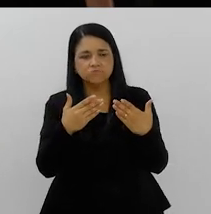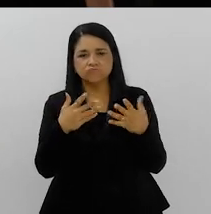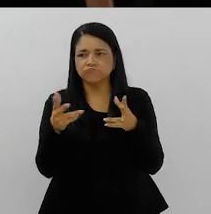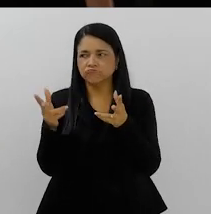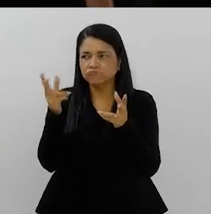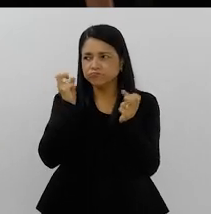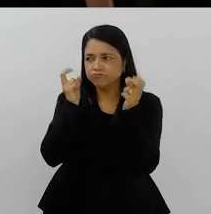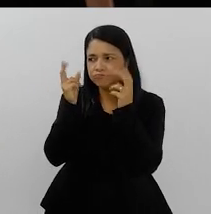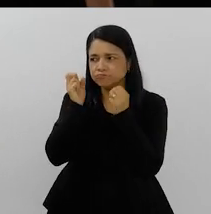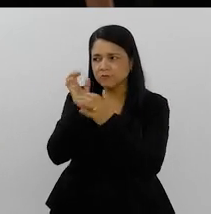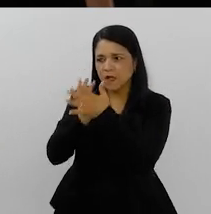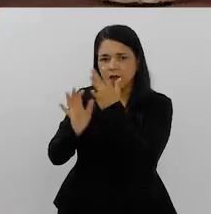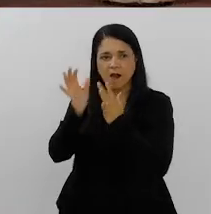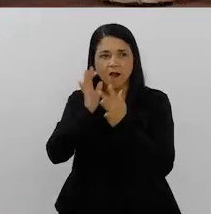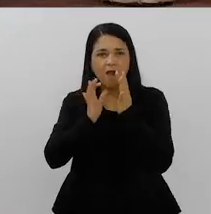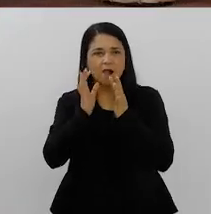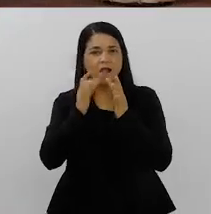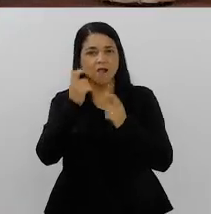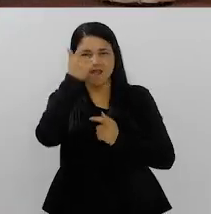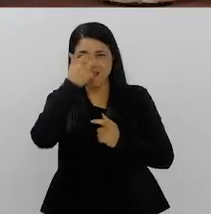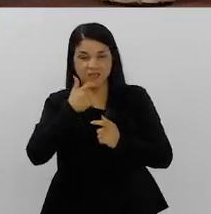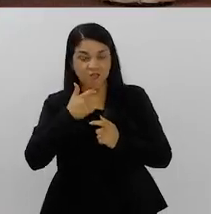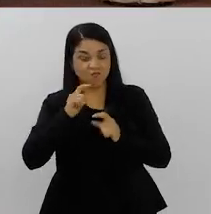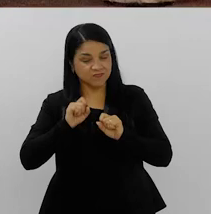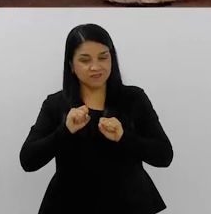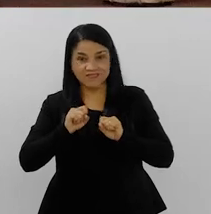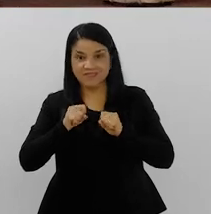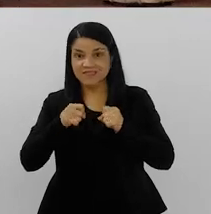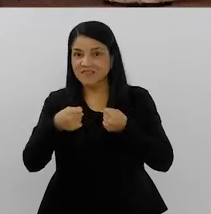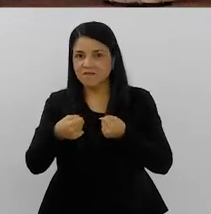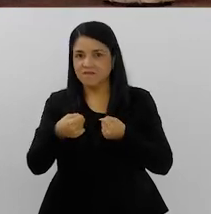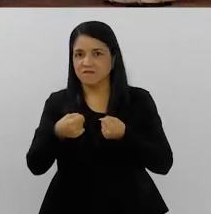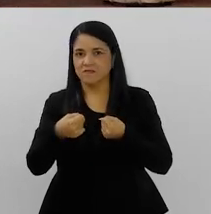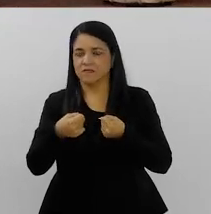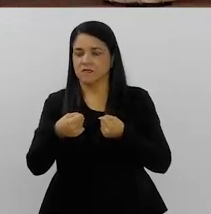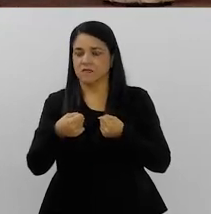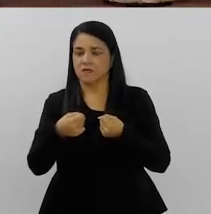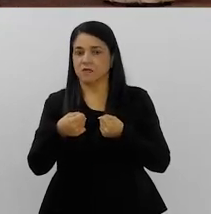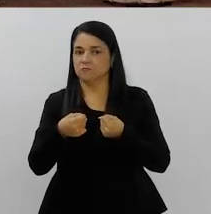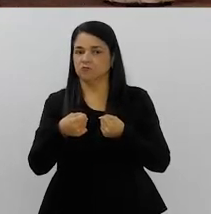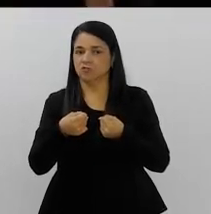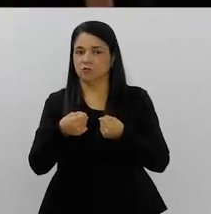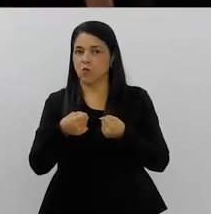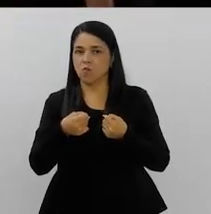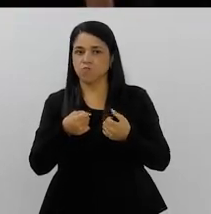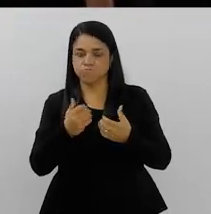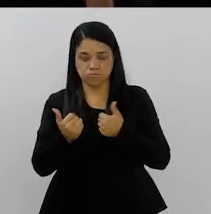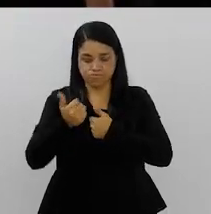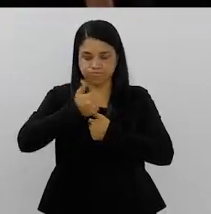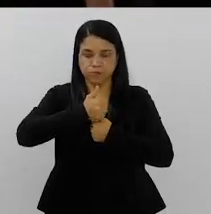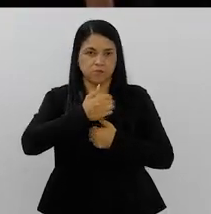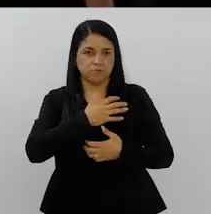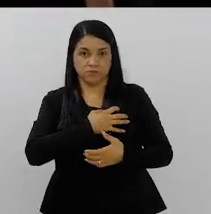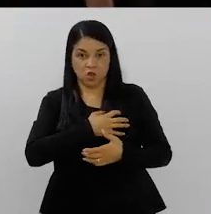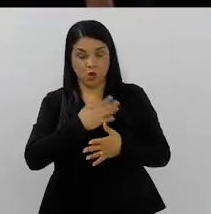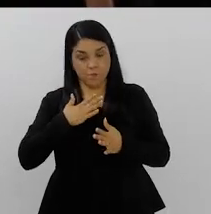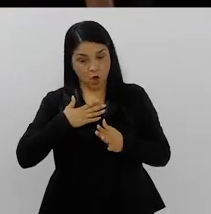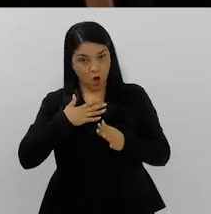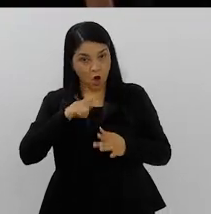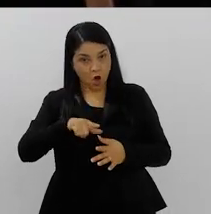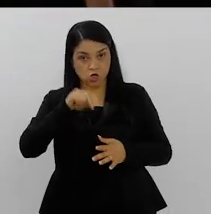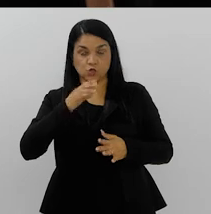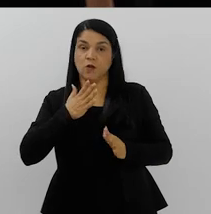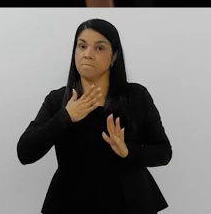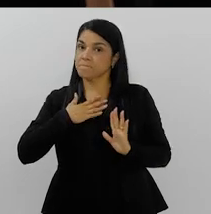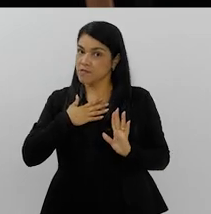muito nesse sentido não que o seja uma defensora da não reconstrução né É uma opção minha